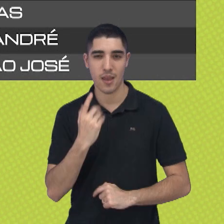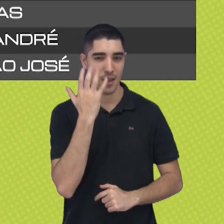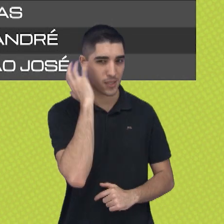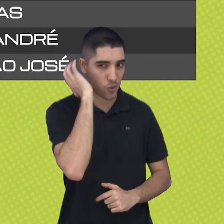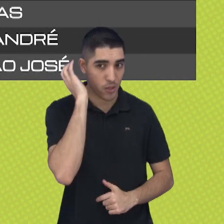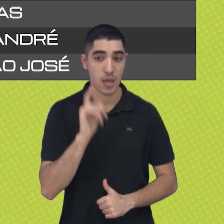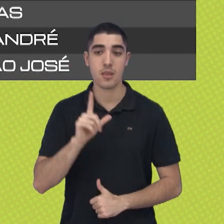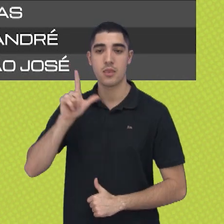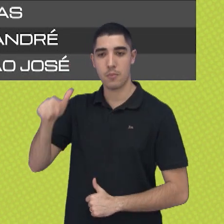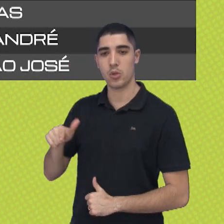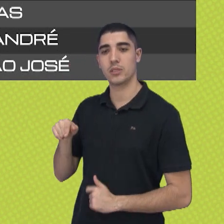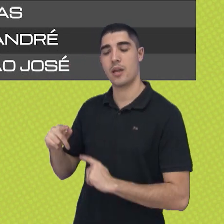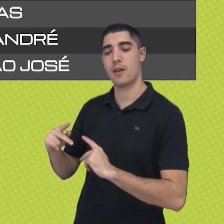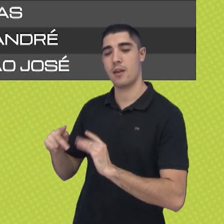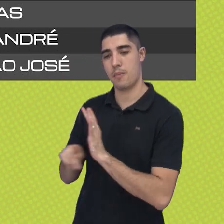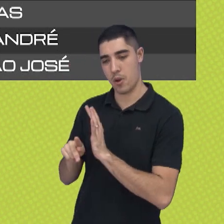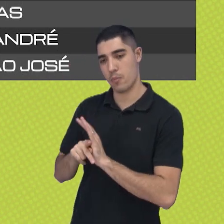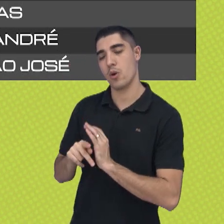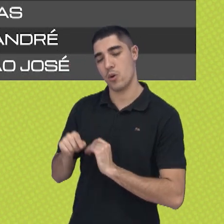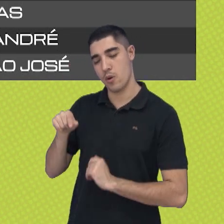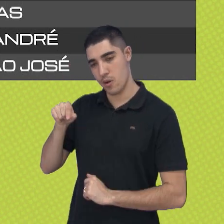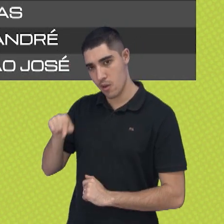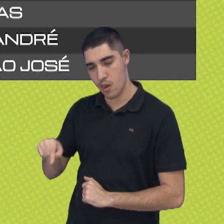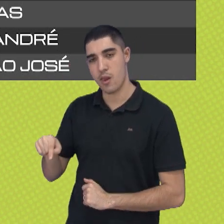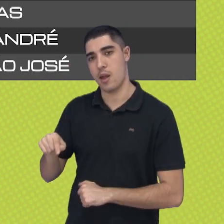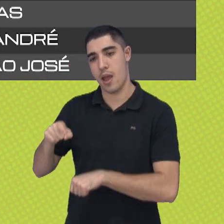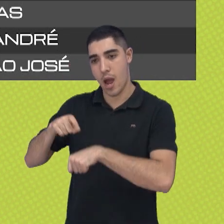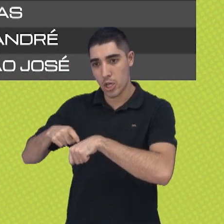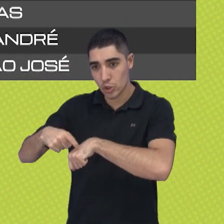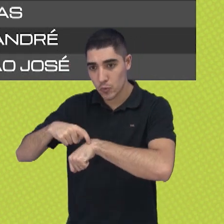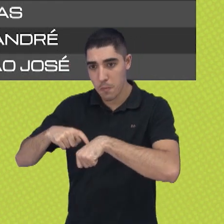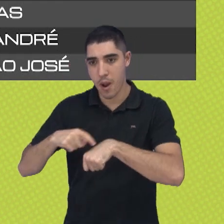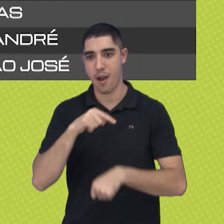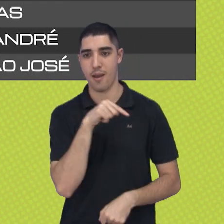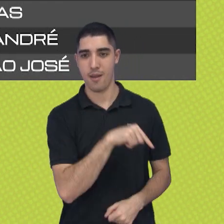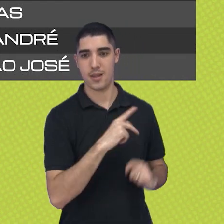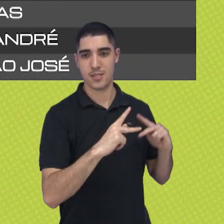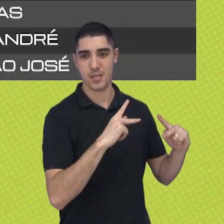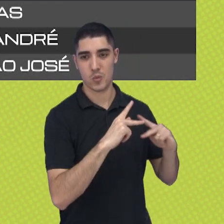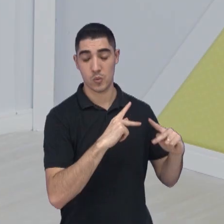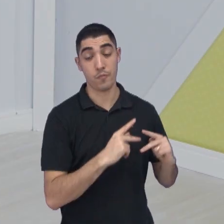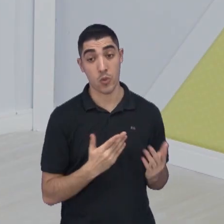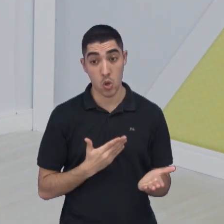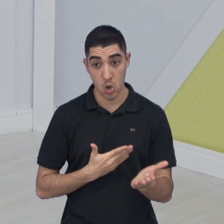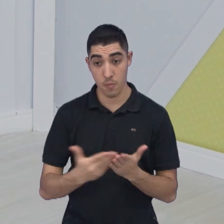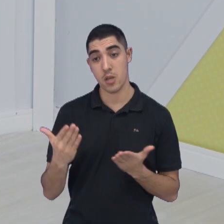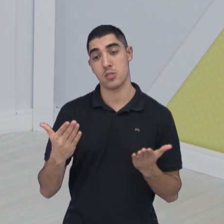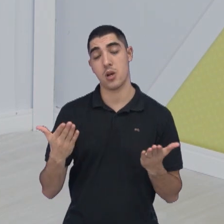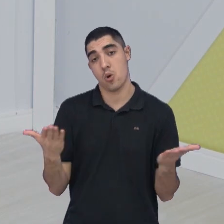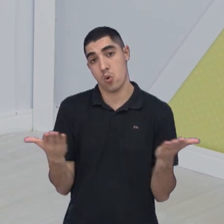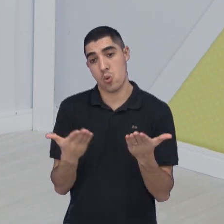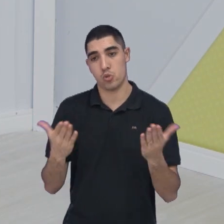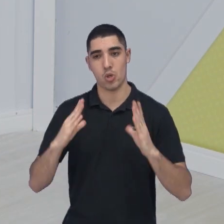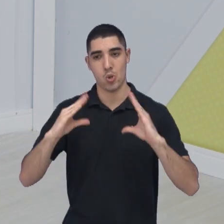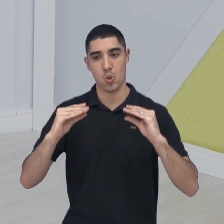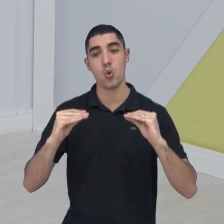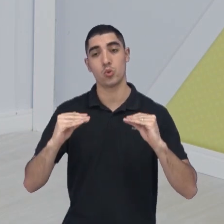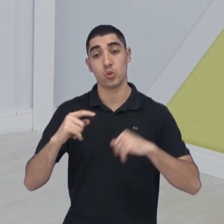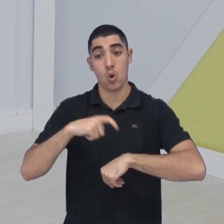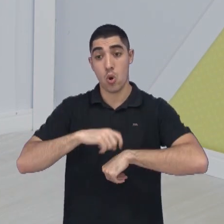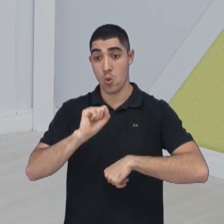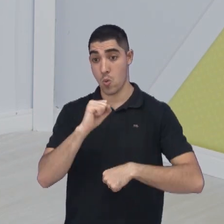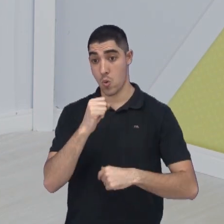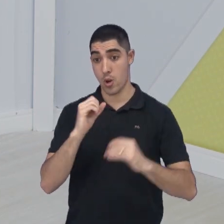Atibaia nesta primeira fase do Campeonato Paulista. Esse é o caminho do São José, começando hoje no ginásio do Teatrão. Jogo começando às